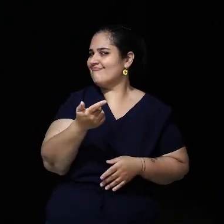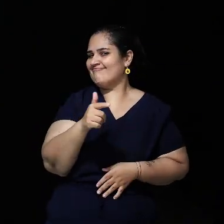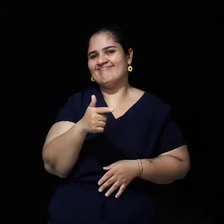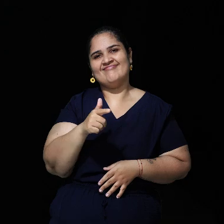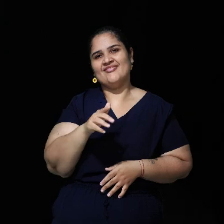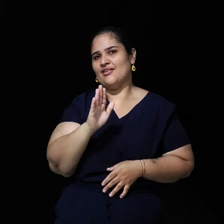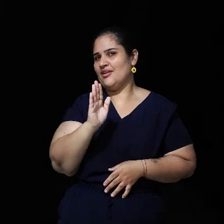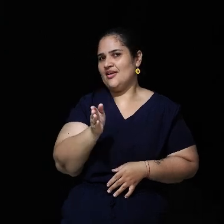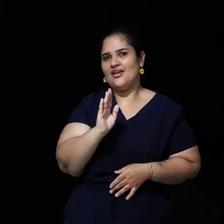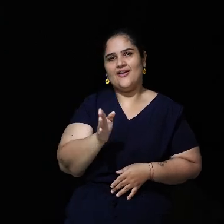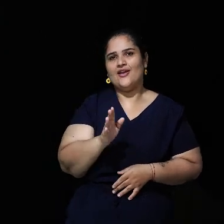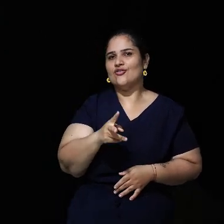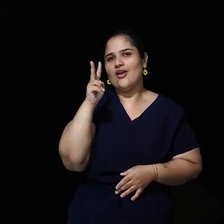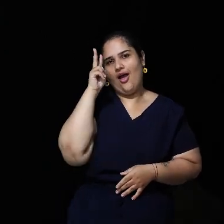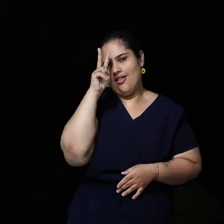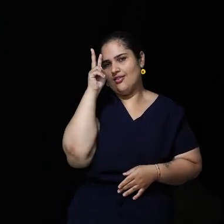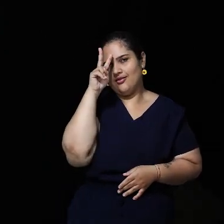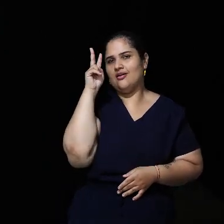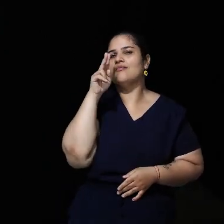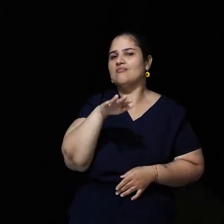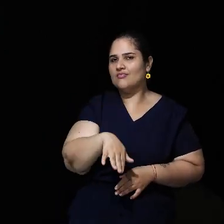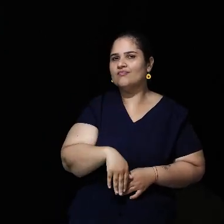Eu lembro como se fosse